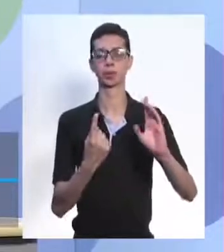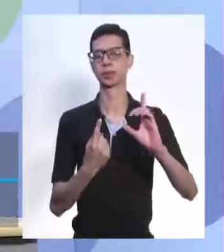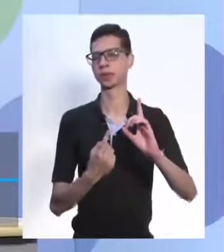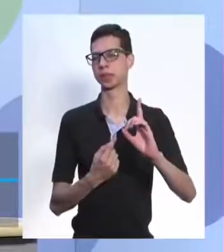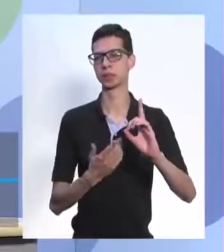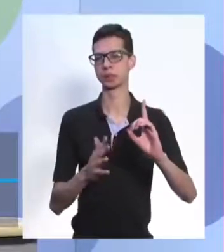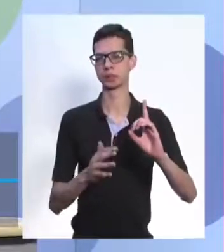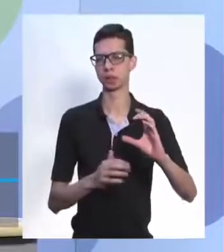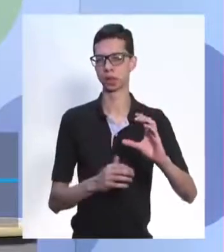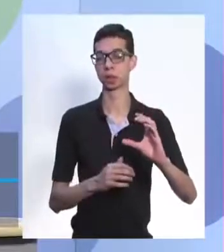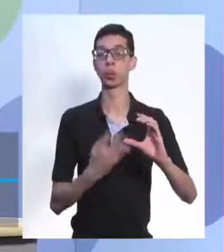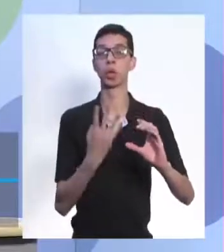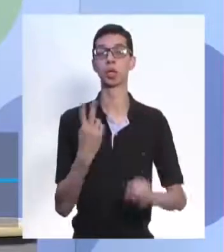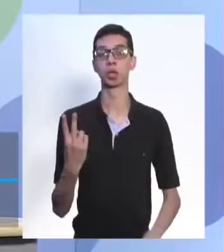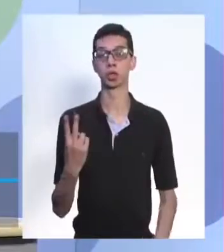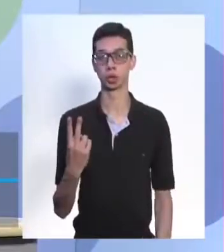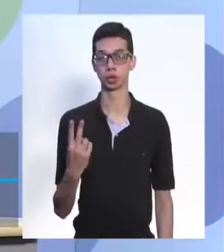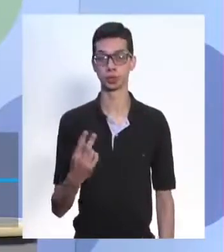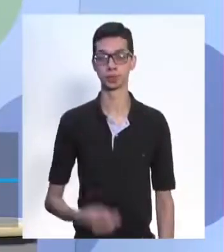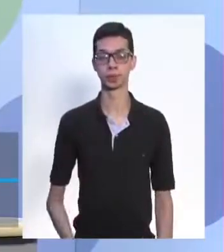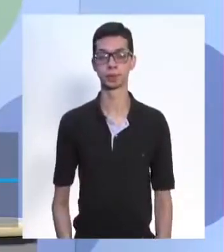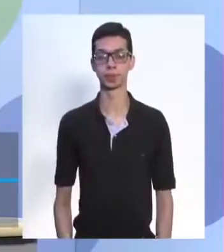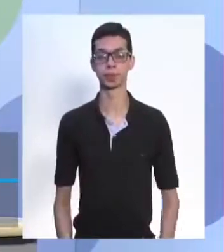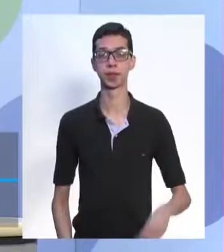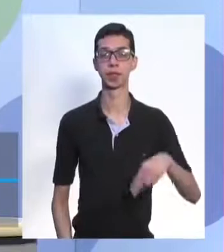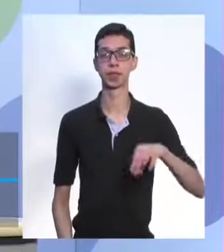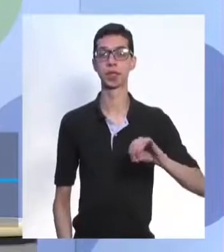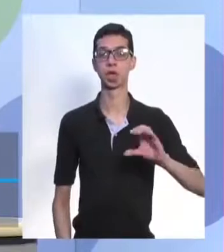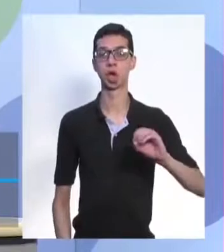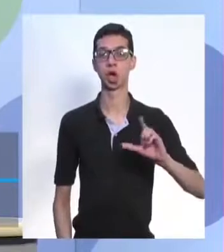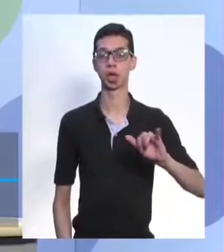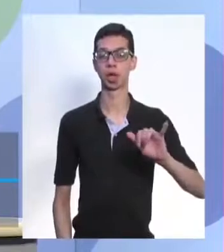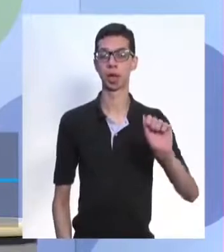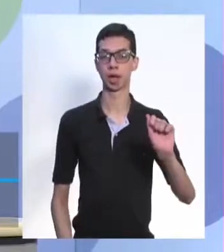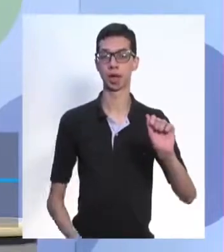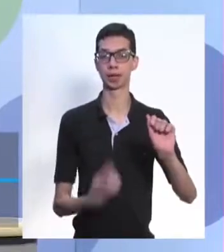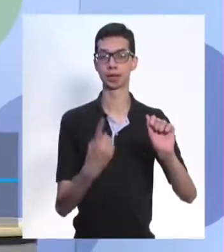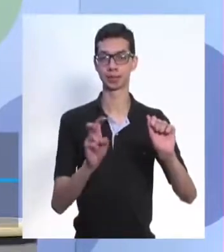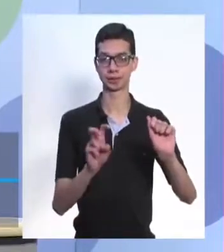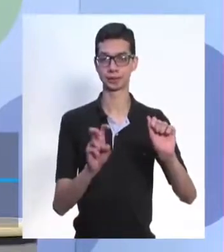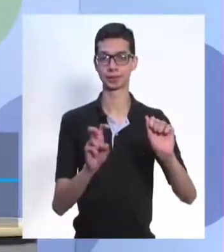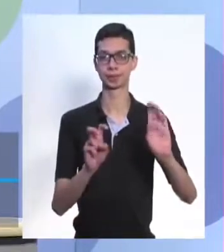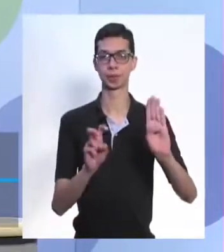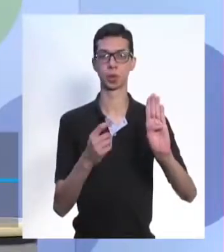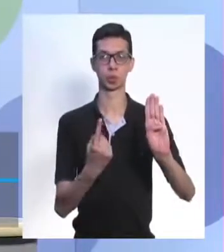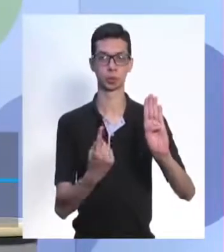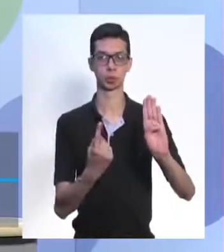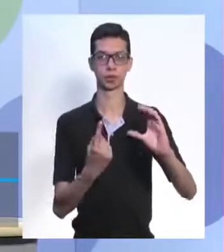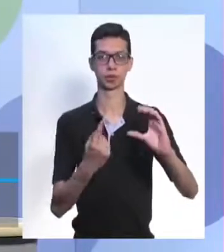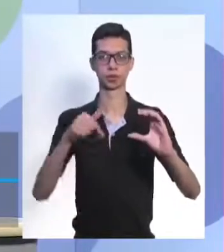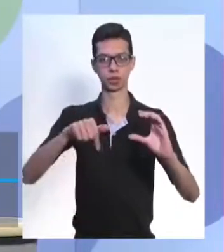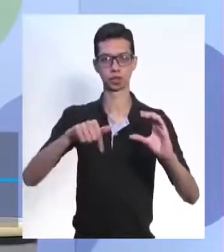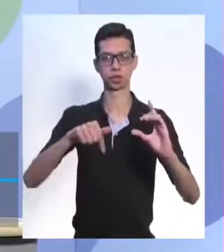42. Nicole, A, 15. B1, C7, D44.